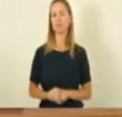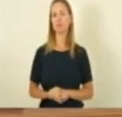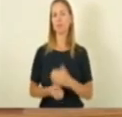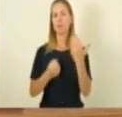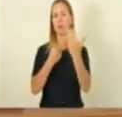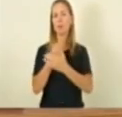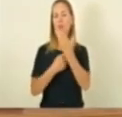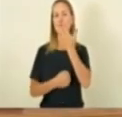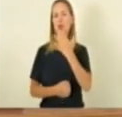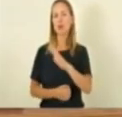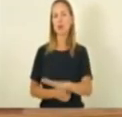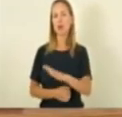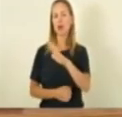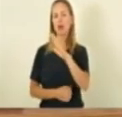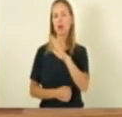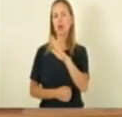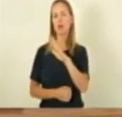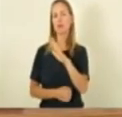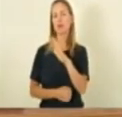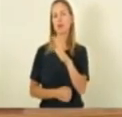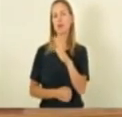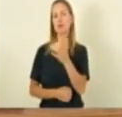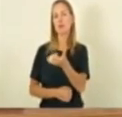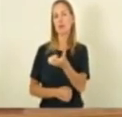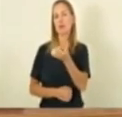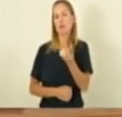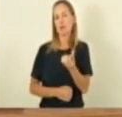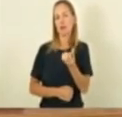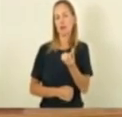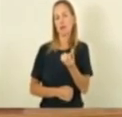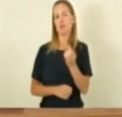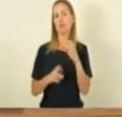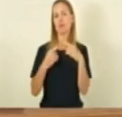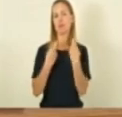Proteção à criança, 16.